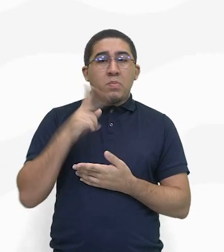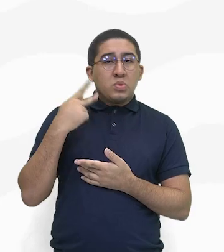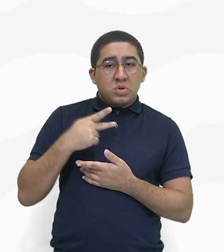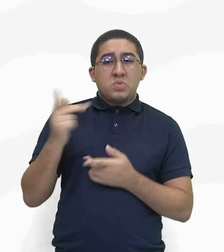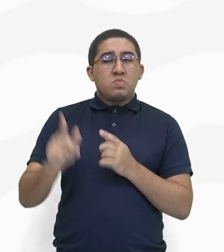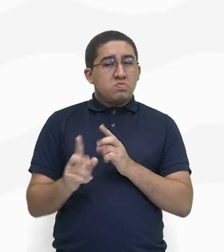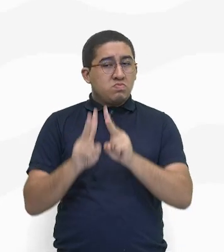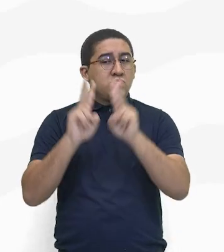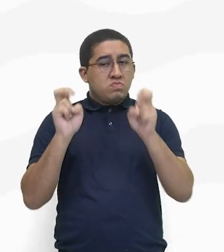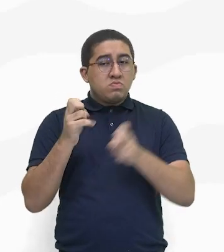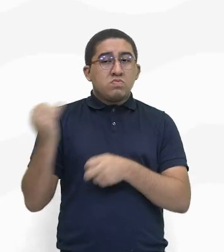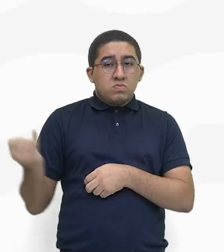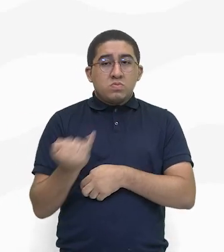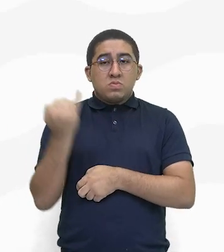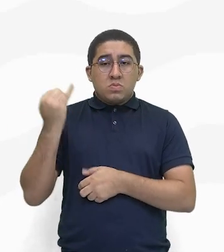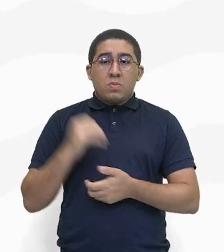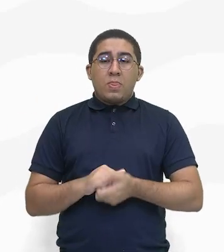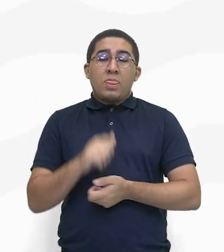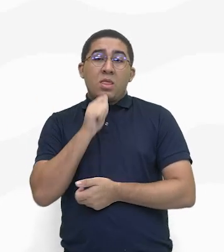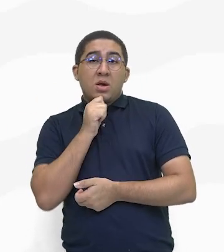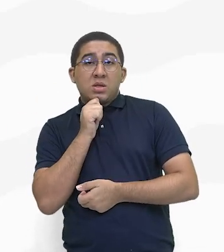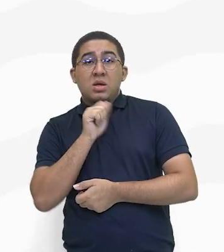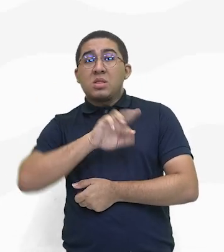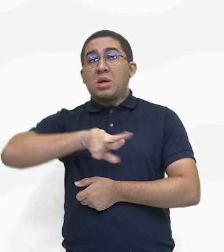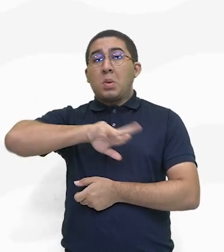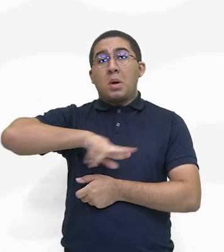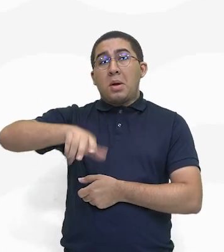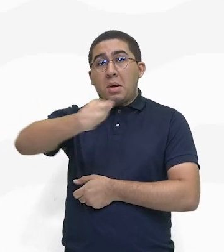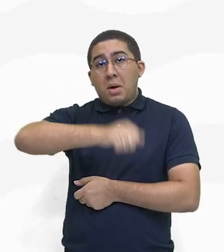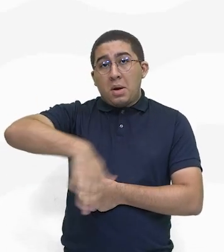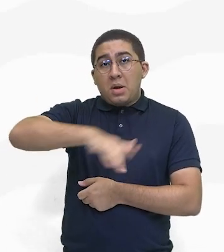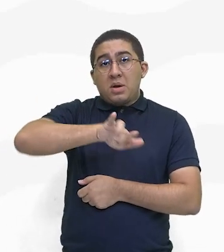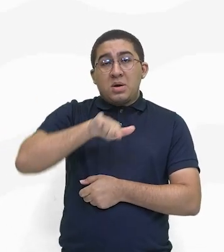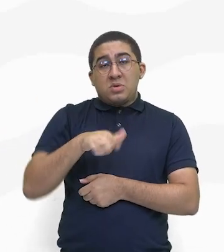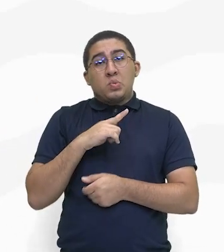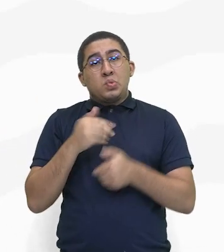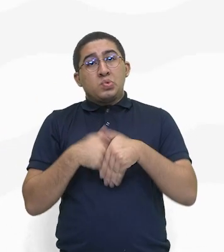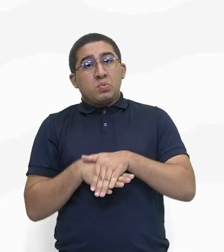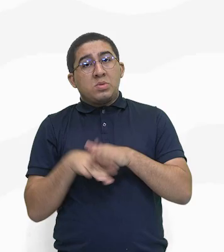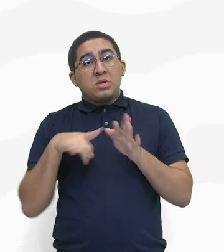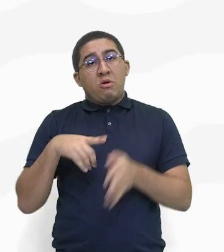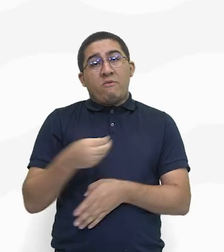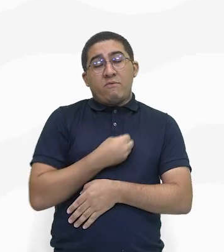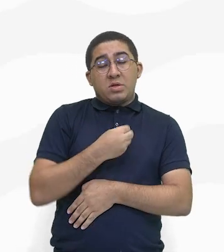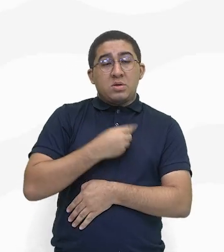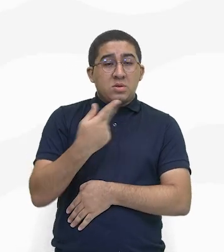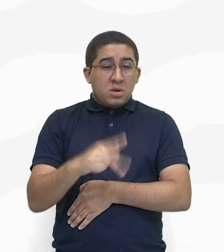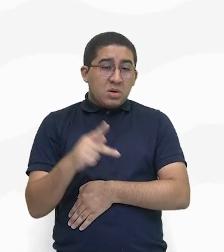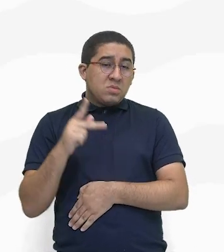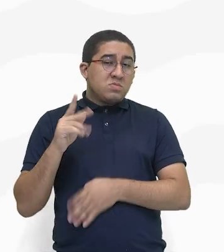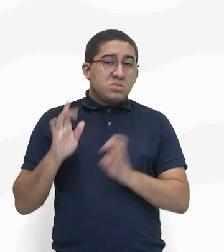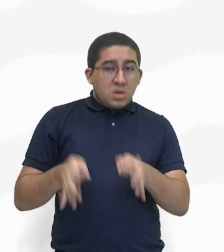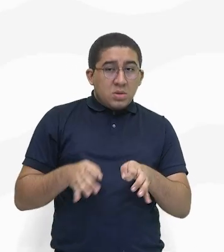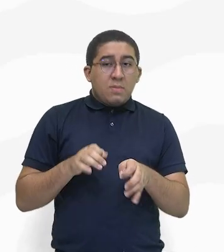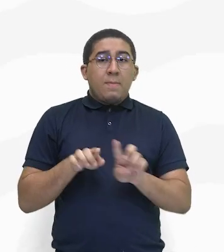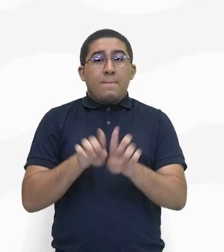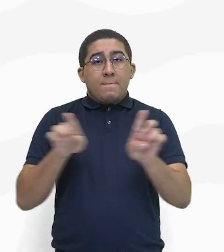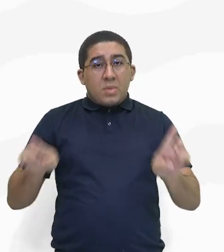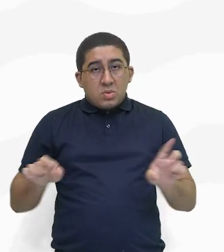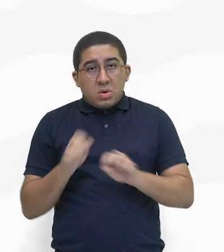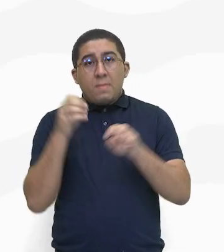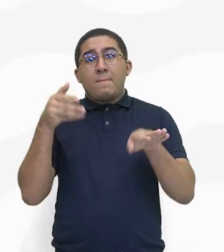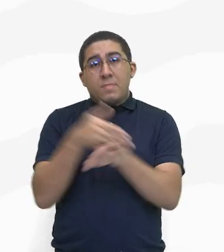ali, importante, mesmo não sendo a área onde eles costumam ter ali a vida, onde eles vivem e tudo mais, mas estão